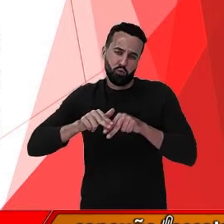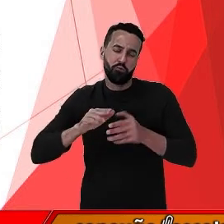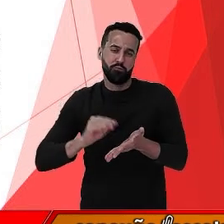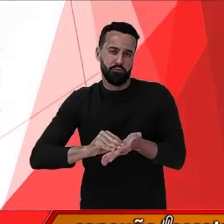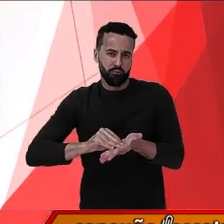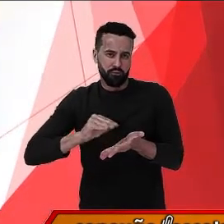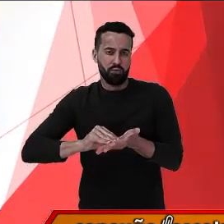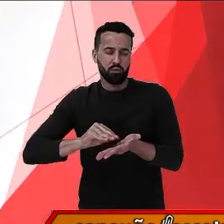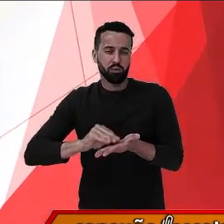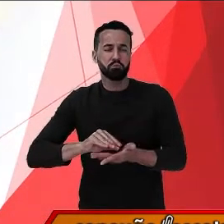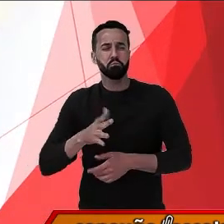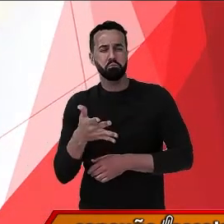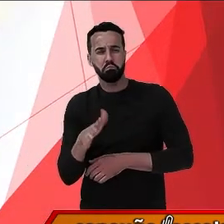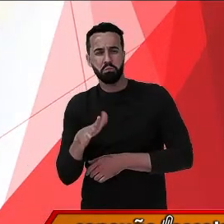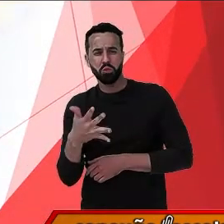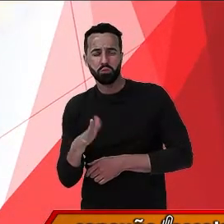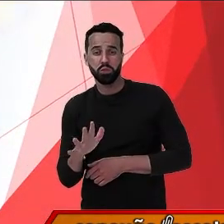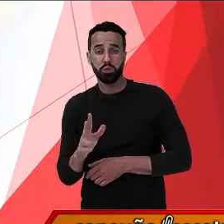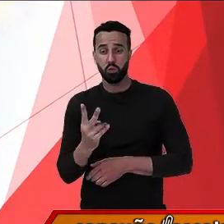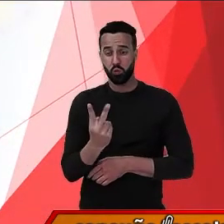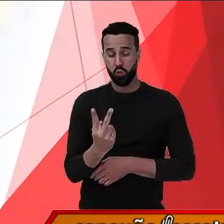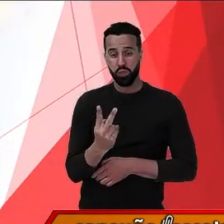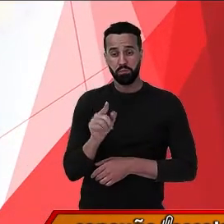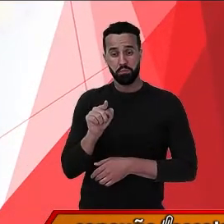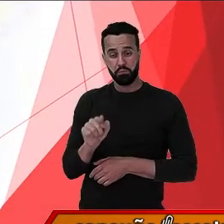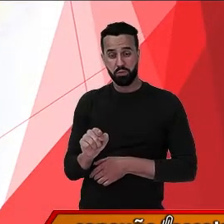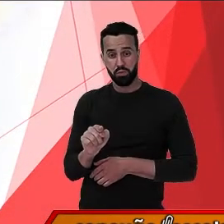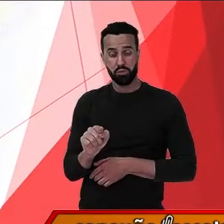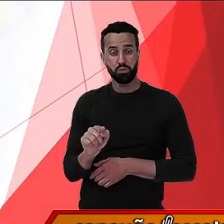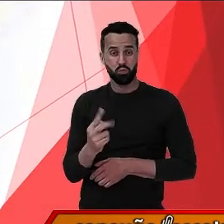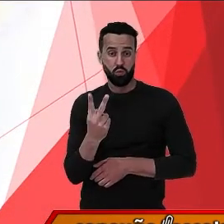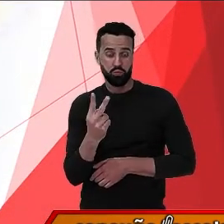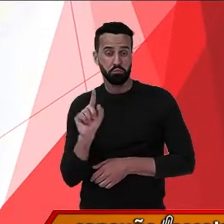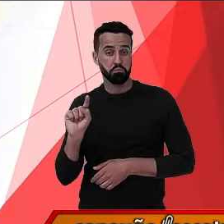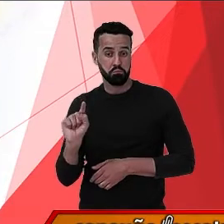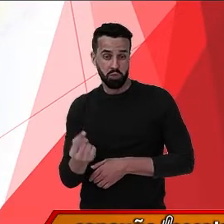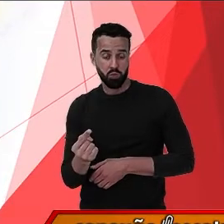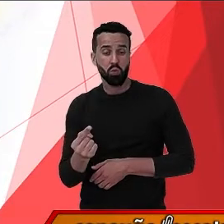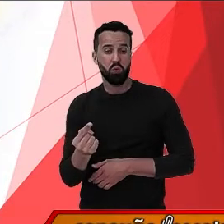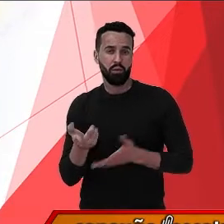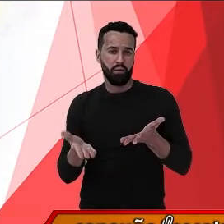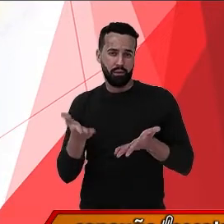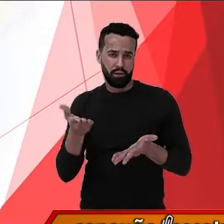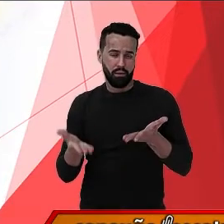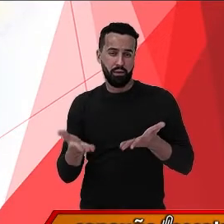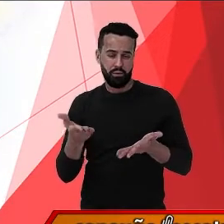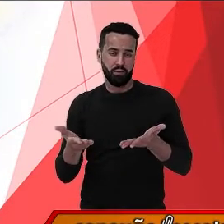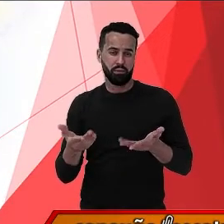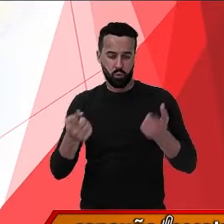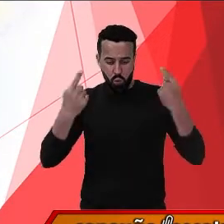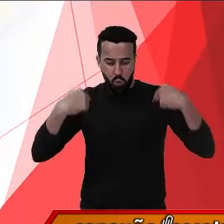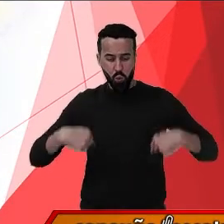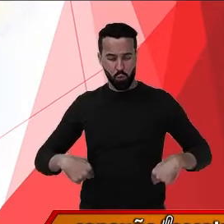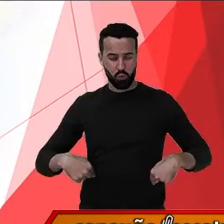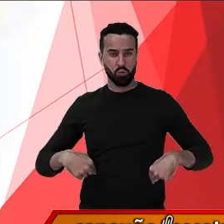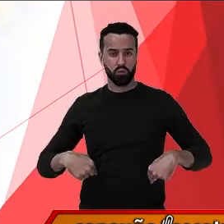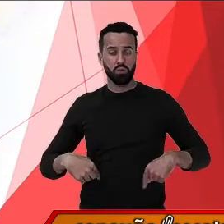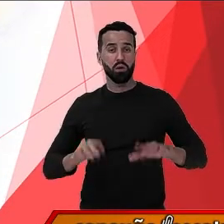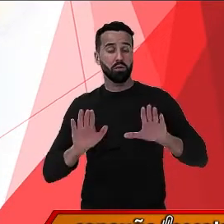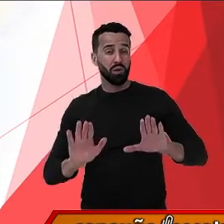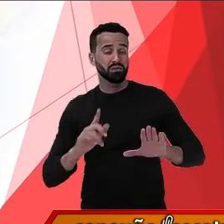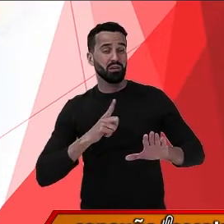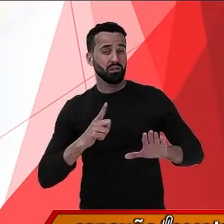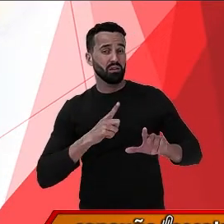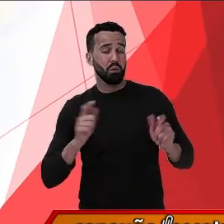que seja em torno de 2.000 quilocalorias por dia. Há várias possibilidades para que a